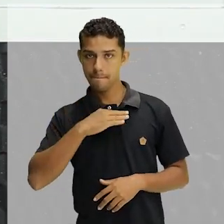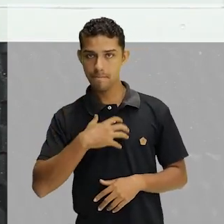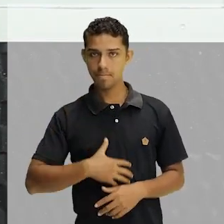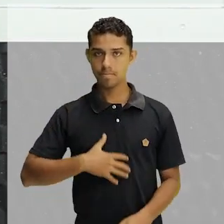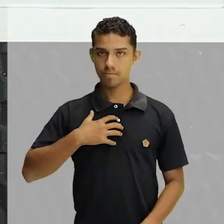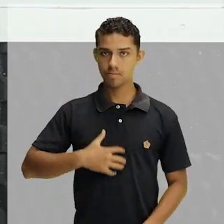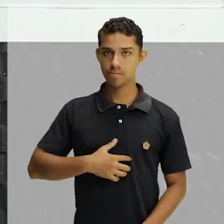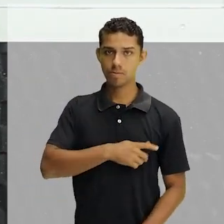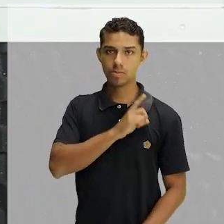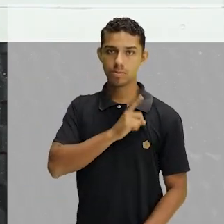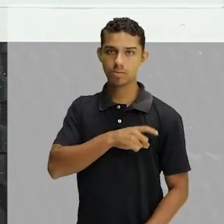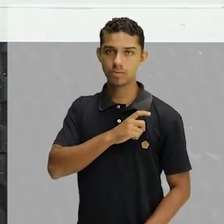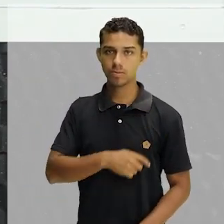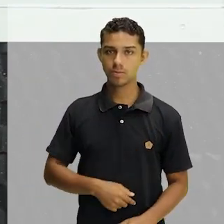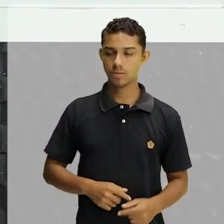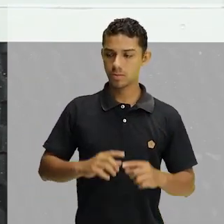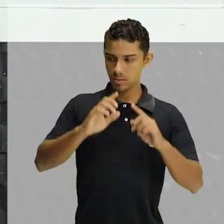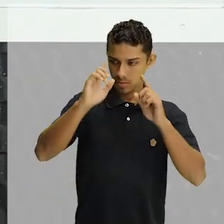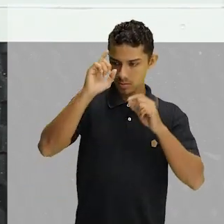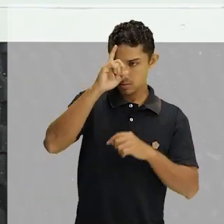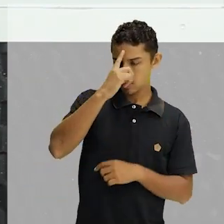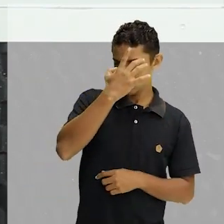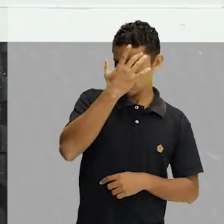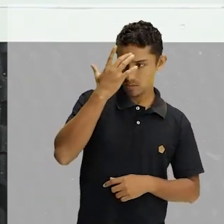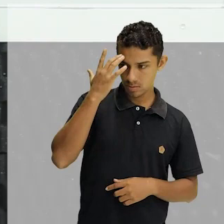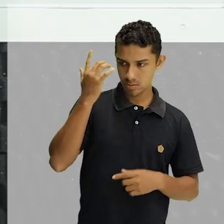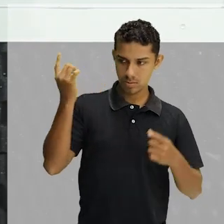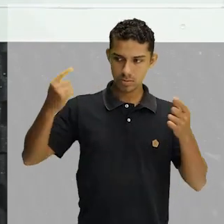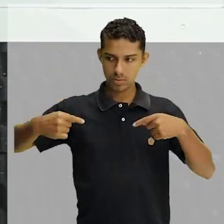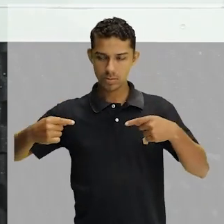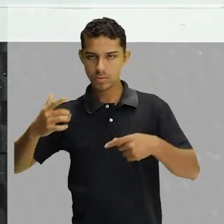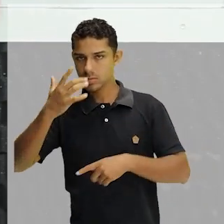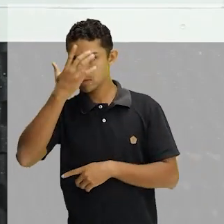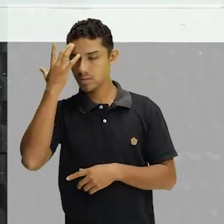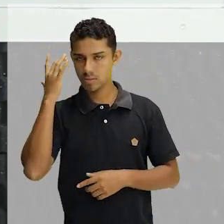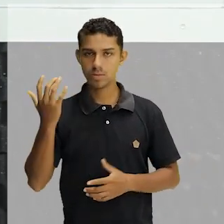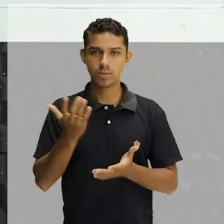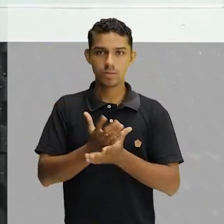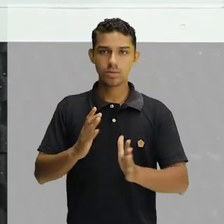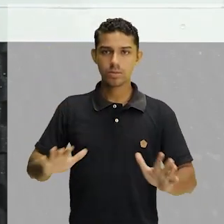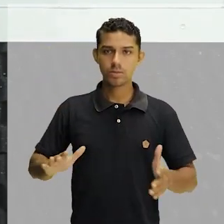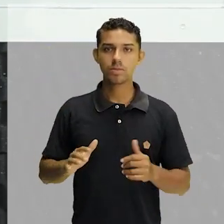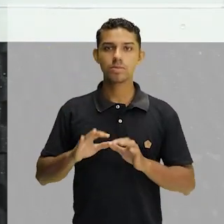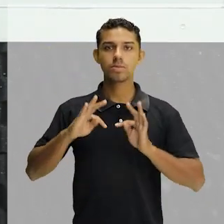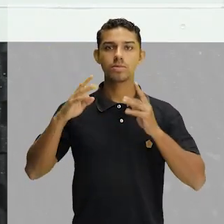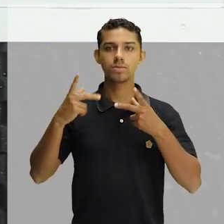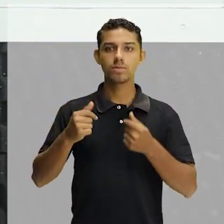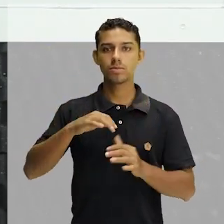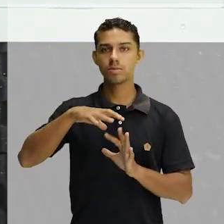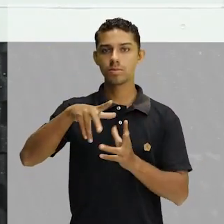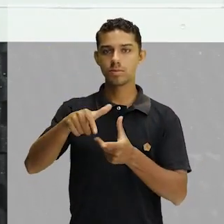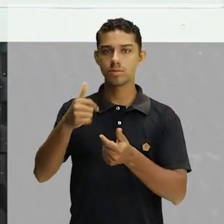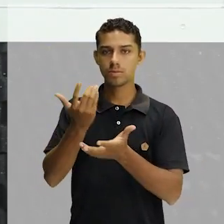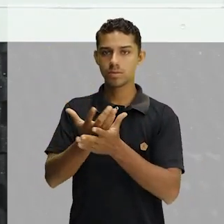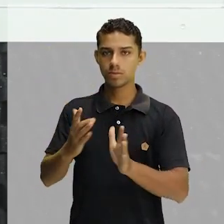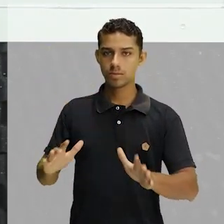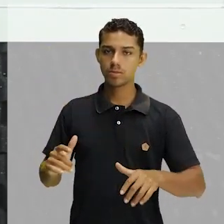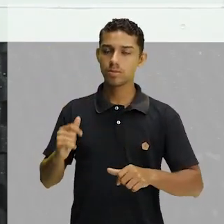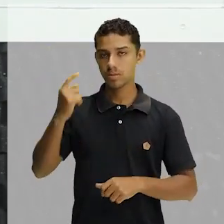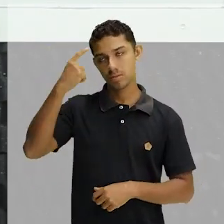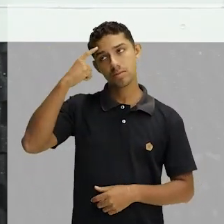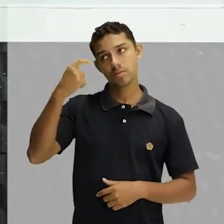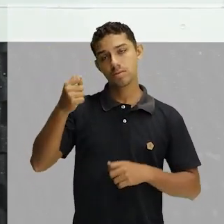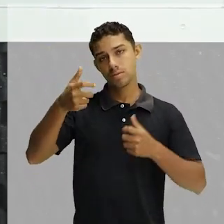em guerra de todos contra todos, em grande ameaça de aniquilação. Olha só como Hobbes traz o pensamento